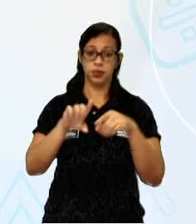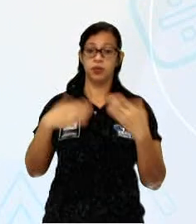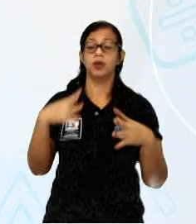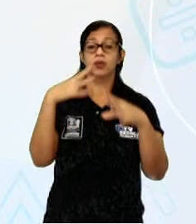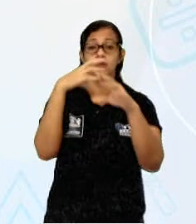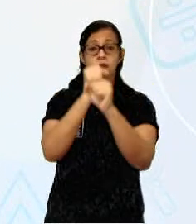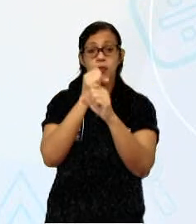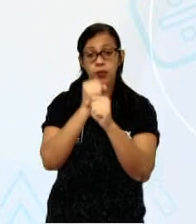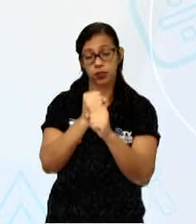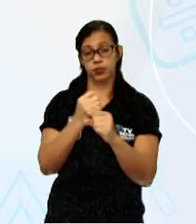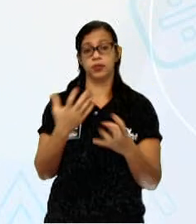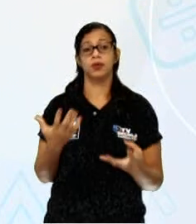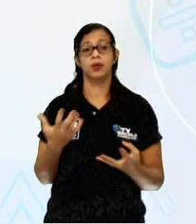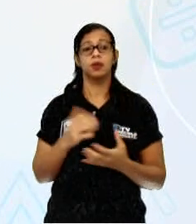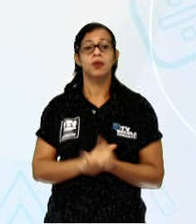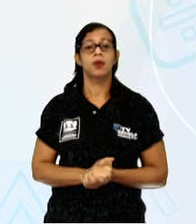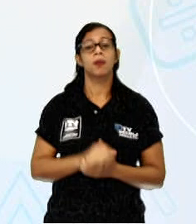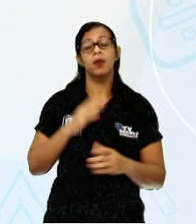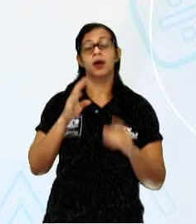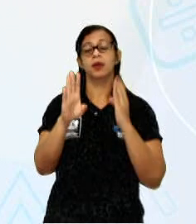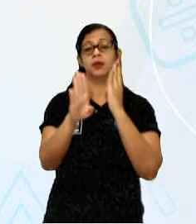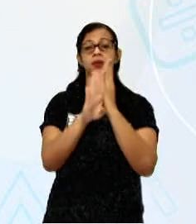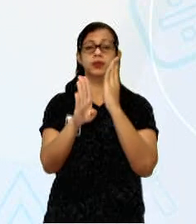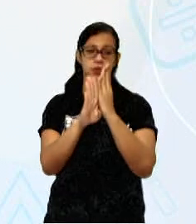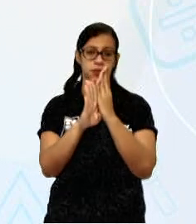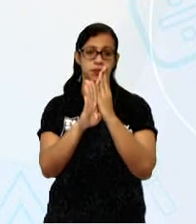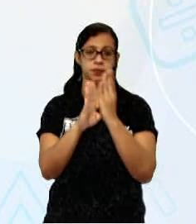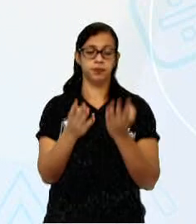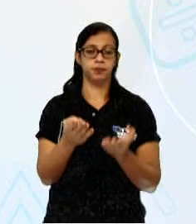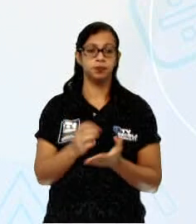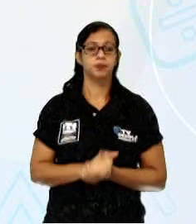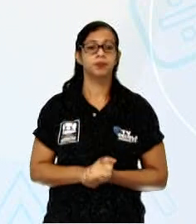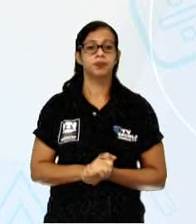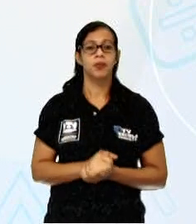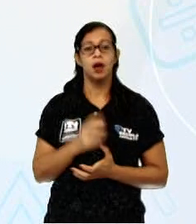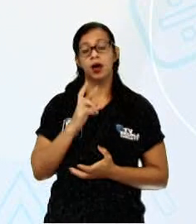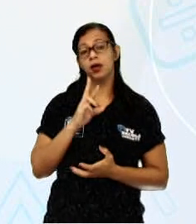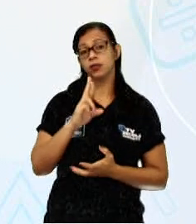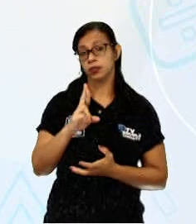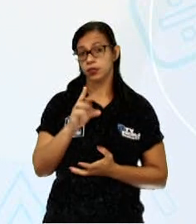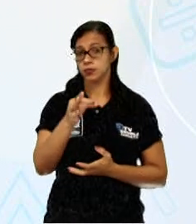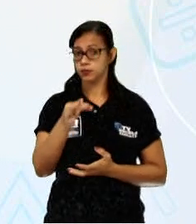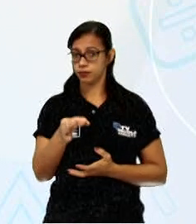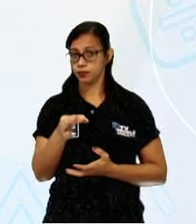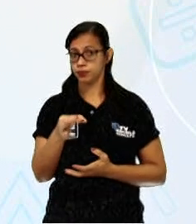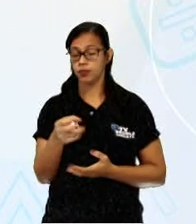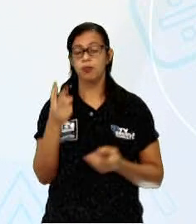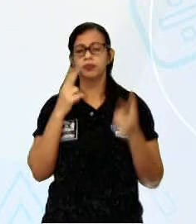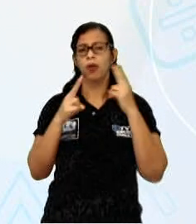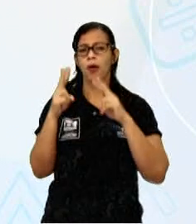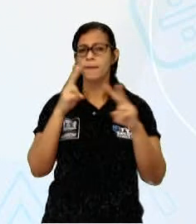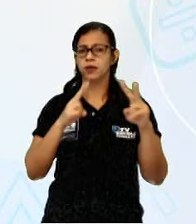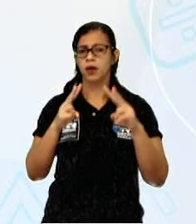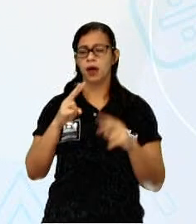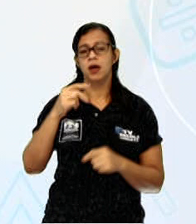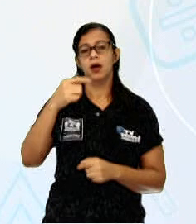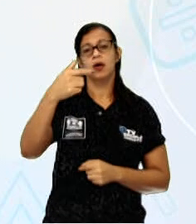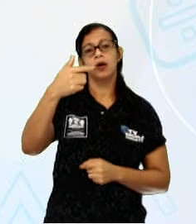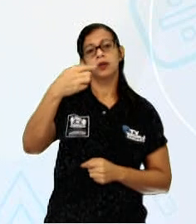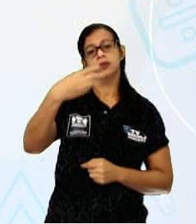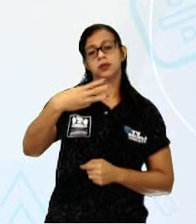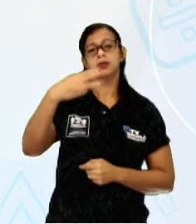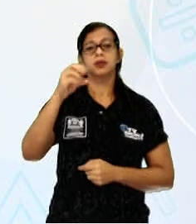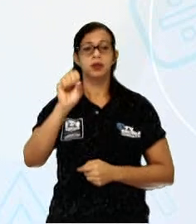subtraendo para encontrar o nenhuma indo observa em aqui a operação nós temos 38 não minuendo e 25 no